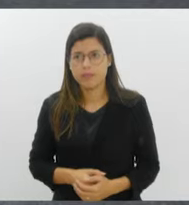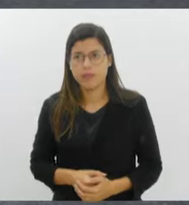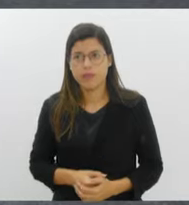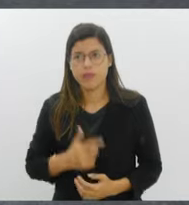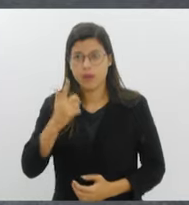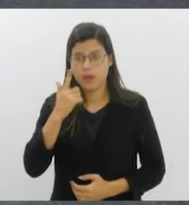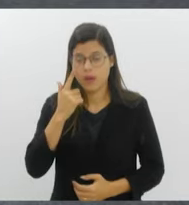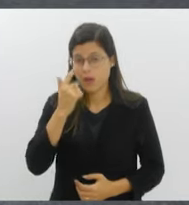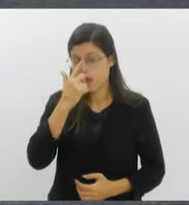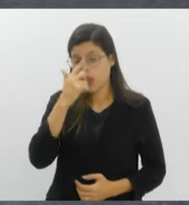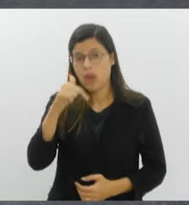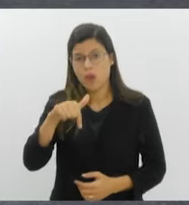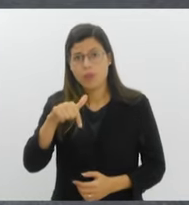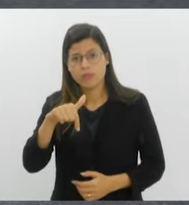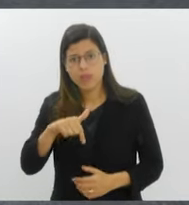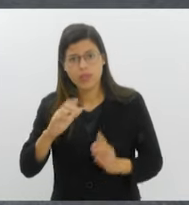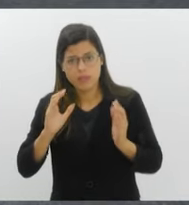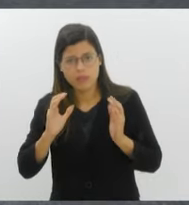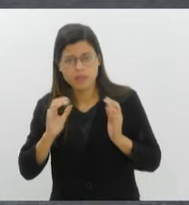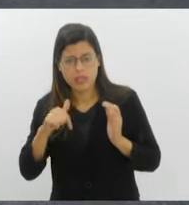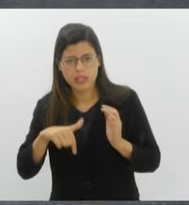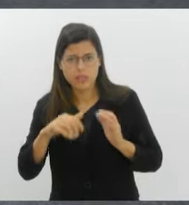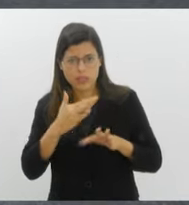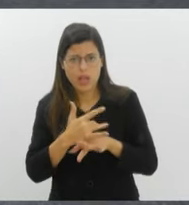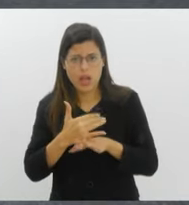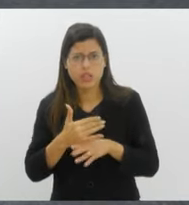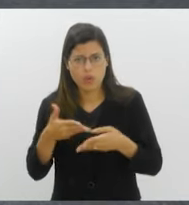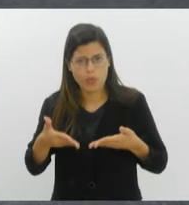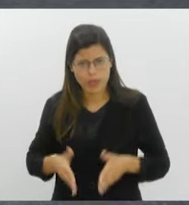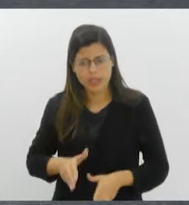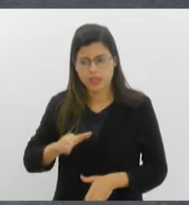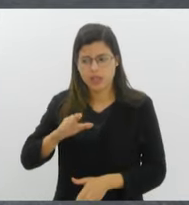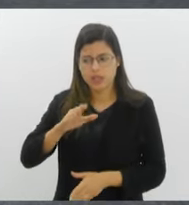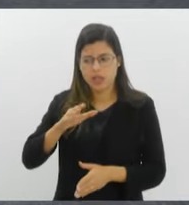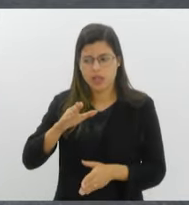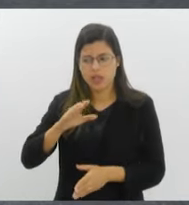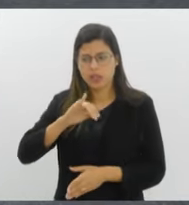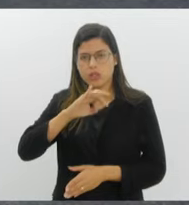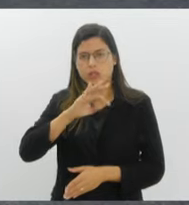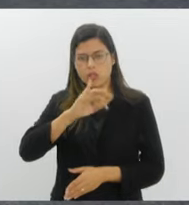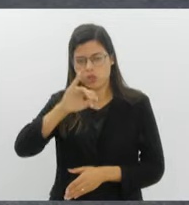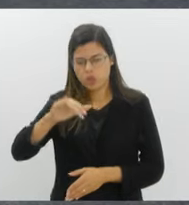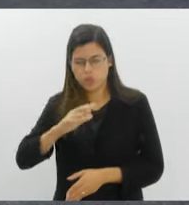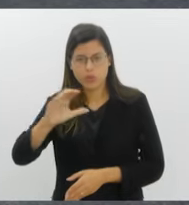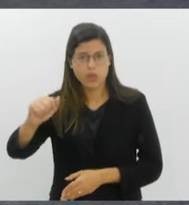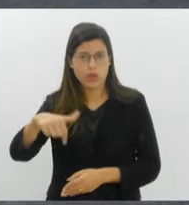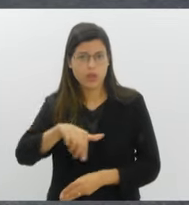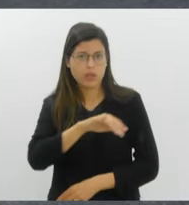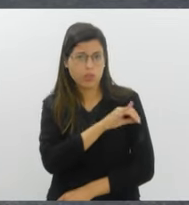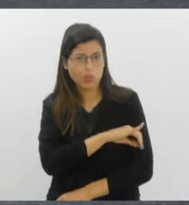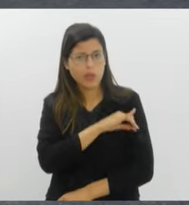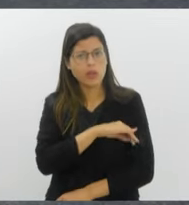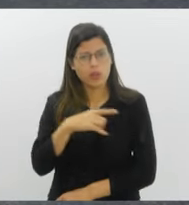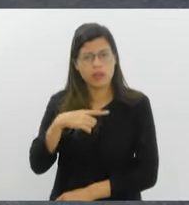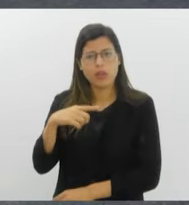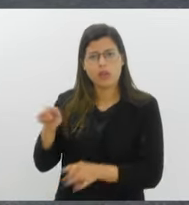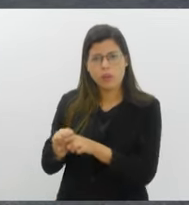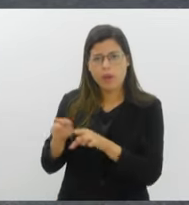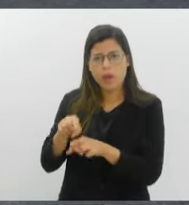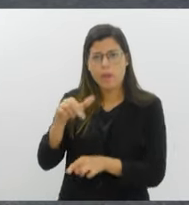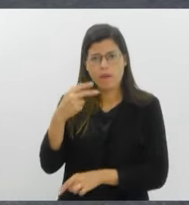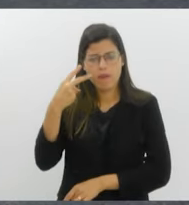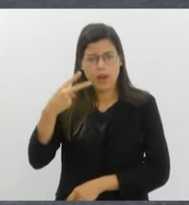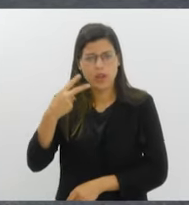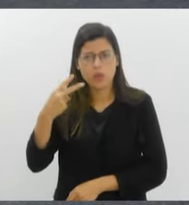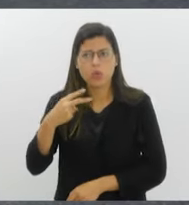eu sou um cidadão do Rio de Janeiro, nasci no Tijuca, no Rio de Janeiro. Eu tenho um irmão vereador da cidade do Rio de Janeiro. Eu tive metade dos